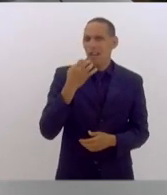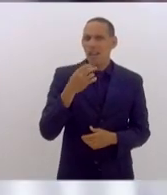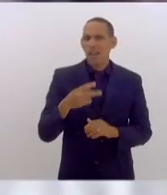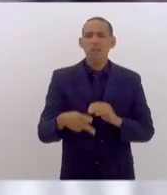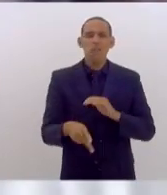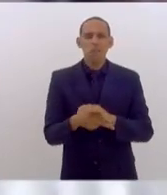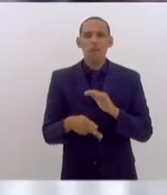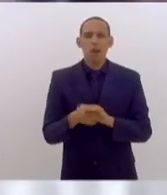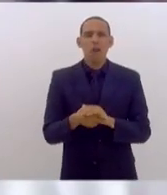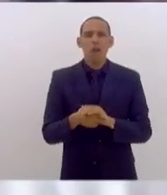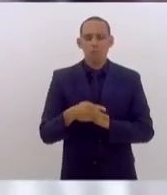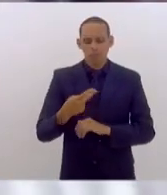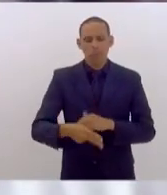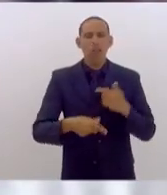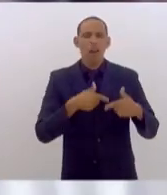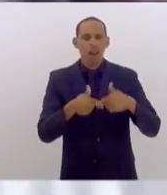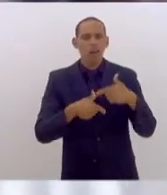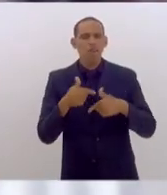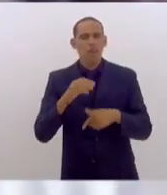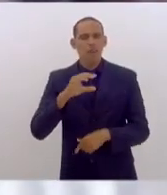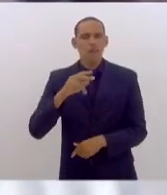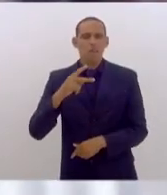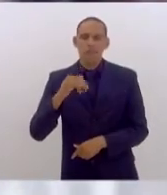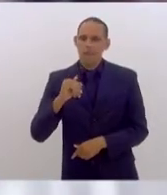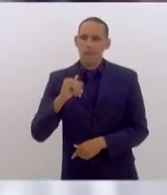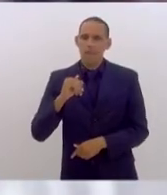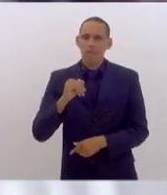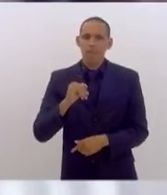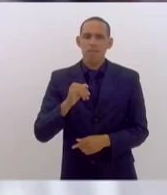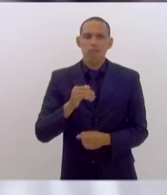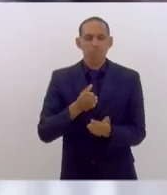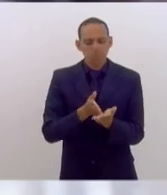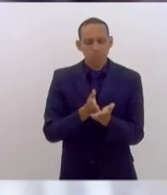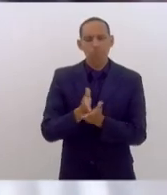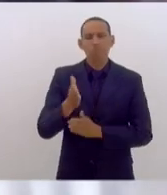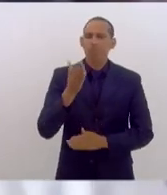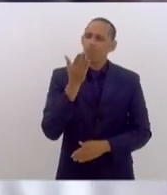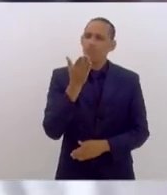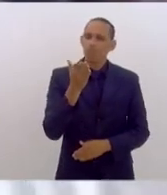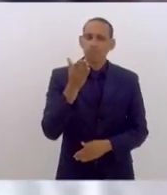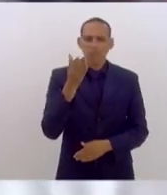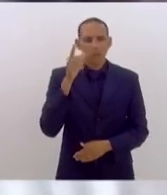como esse trabalho foi conduzido com